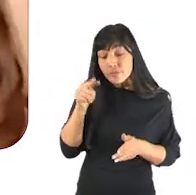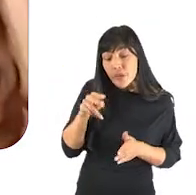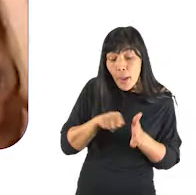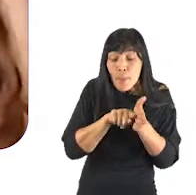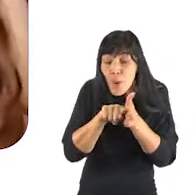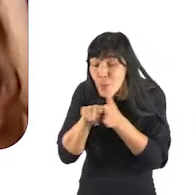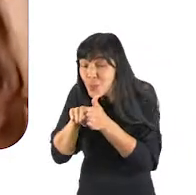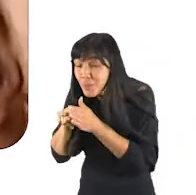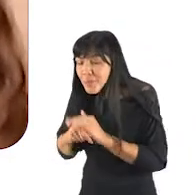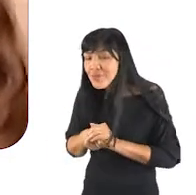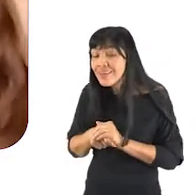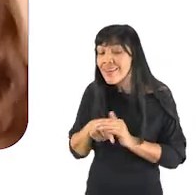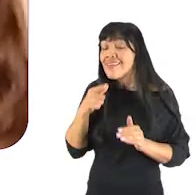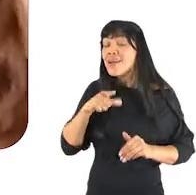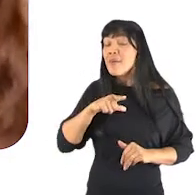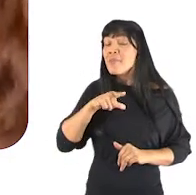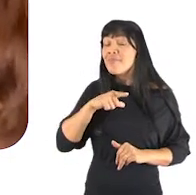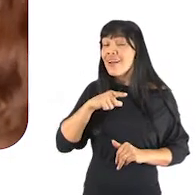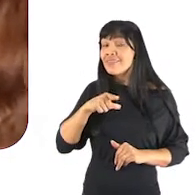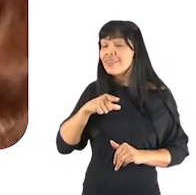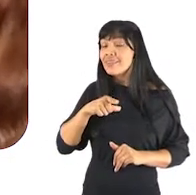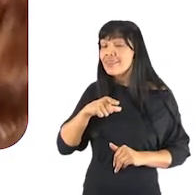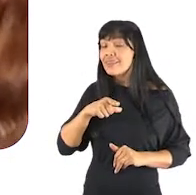pôde identificar que